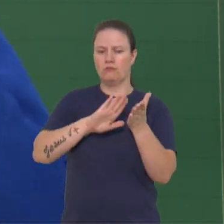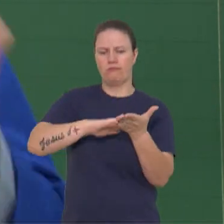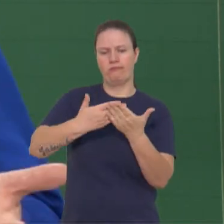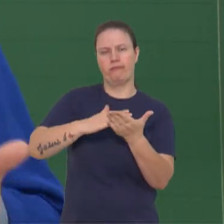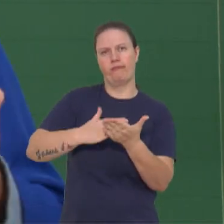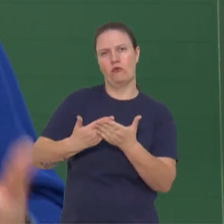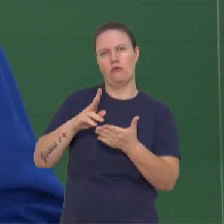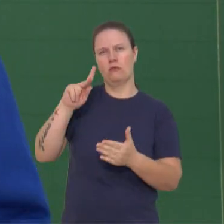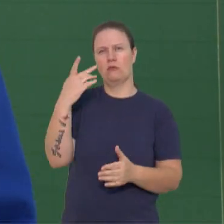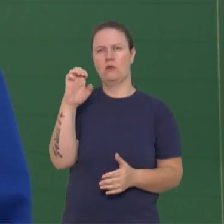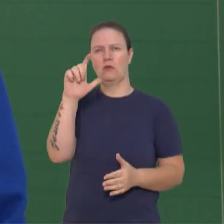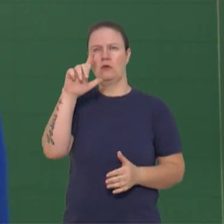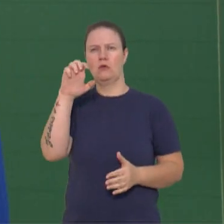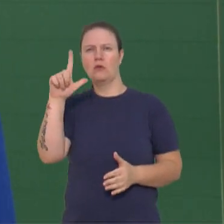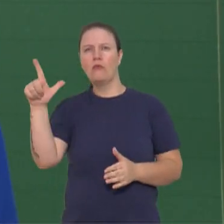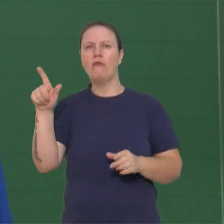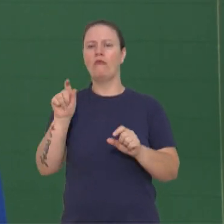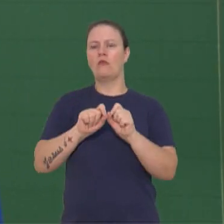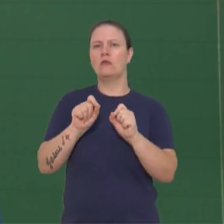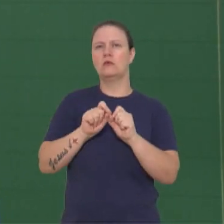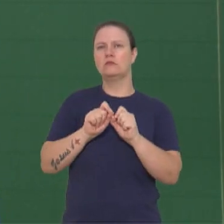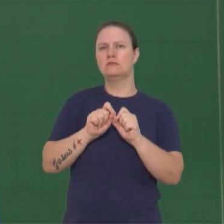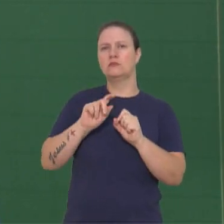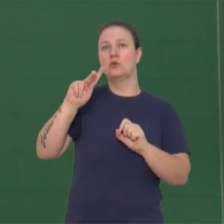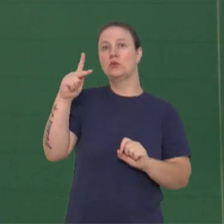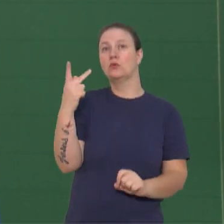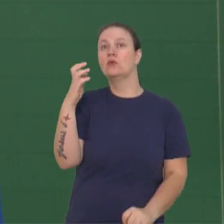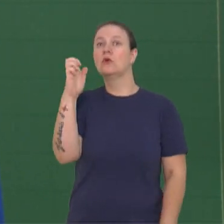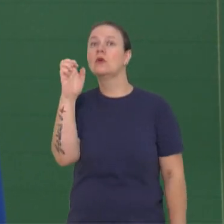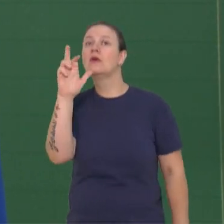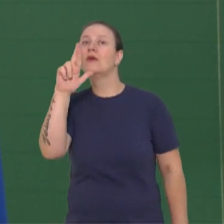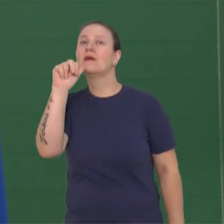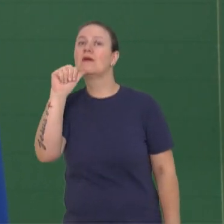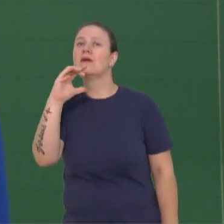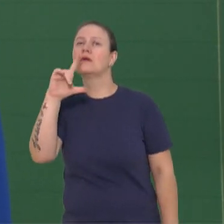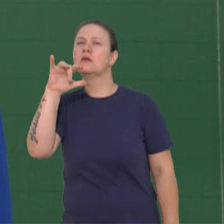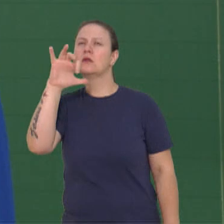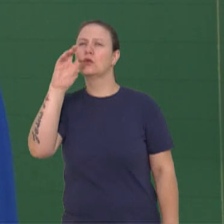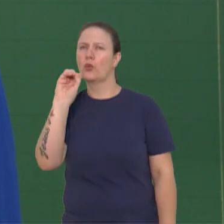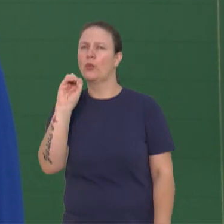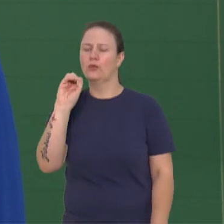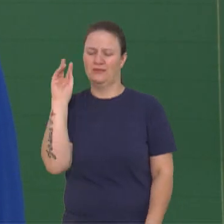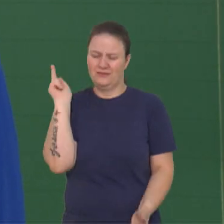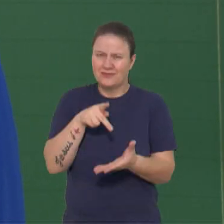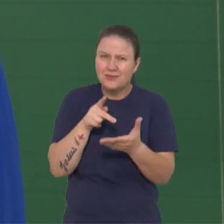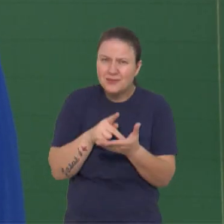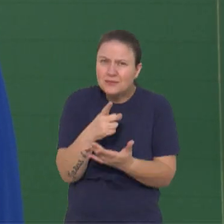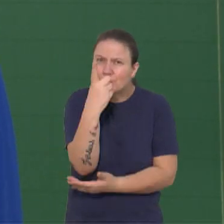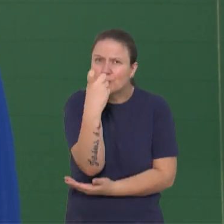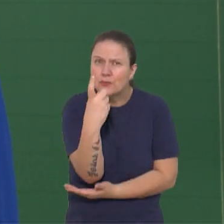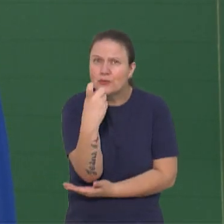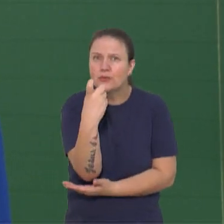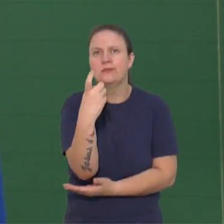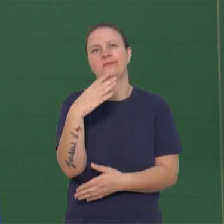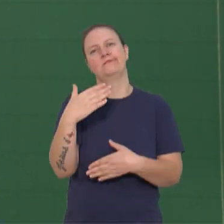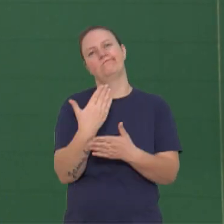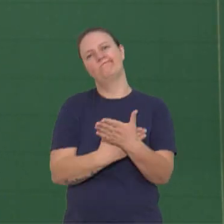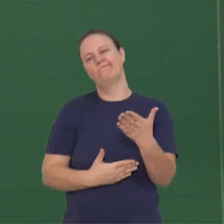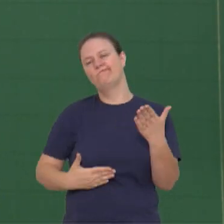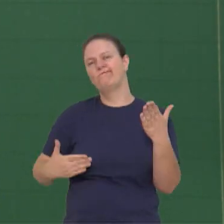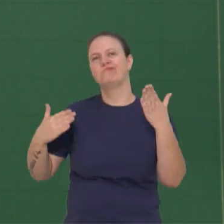que o Hegel faz do Heráclito. Porque a questão da verdade absoluta está muito